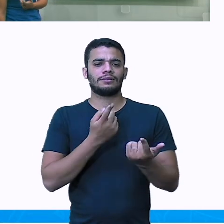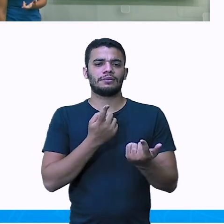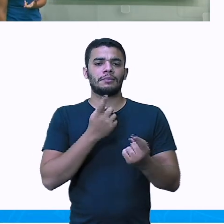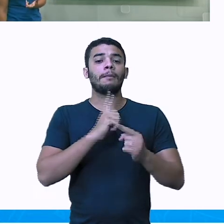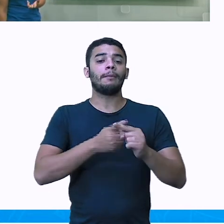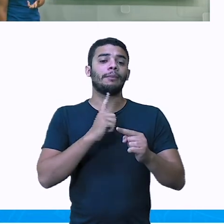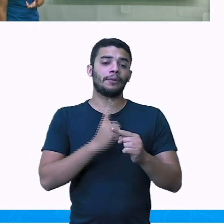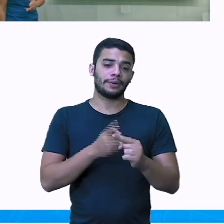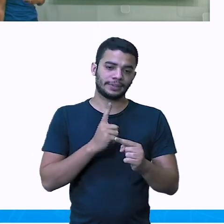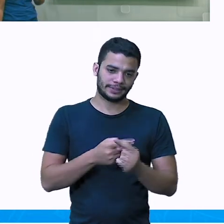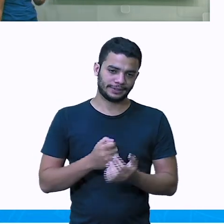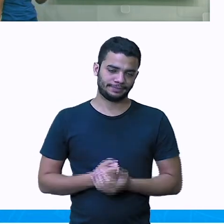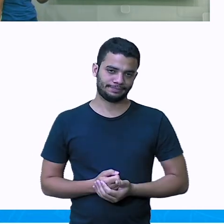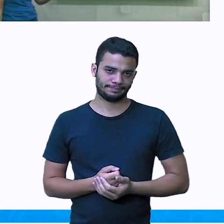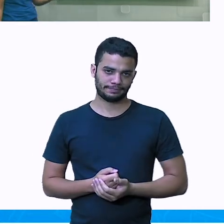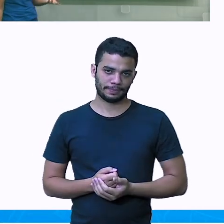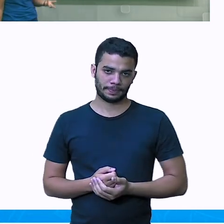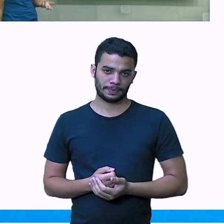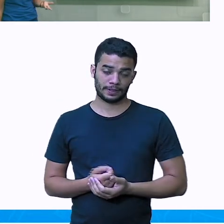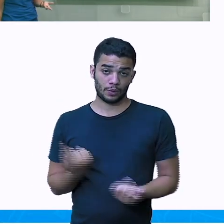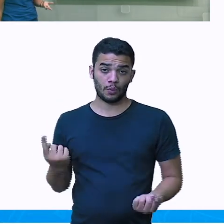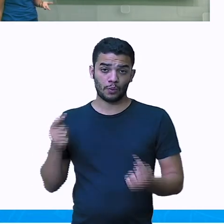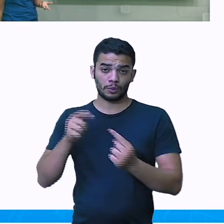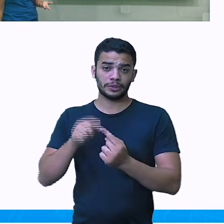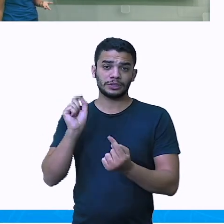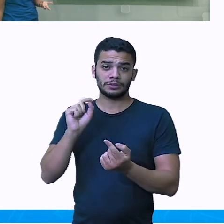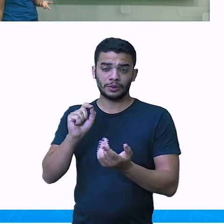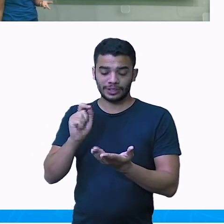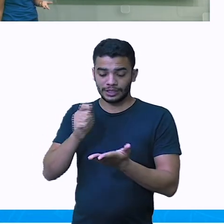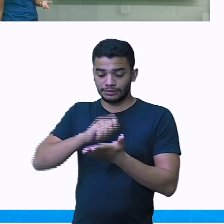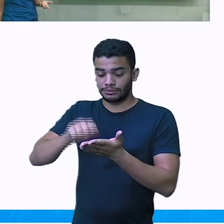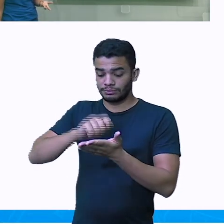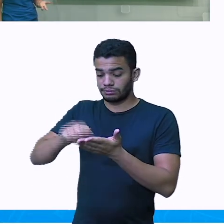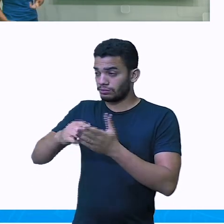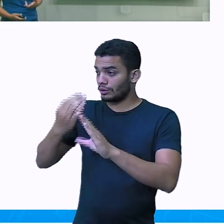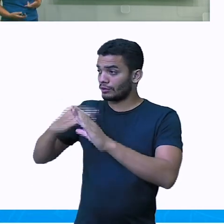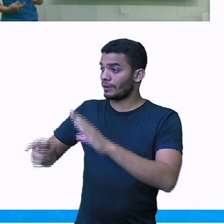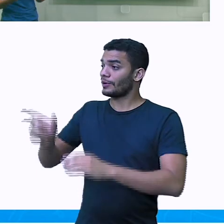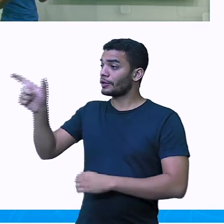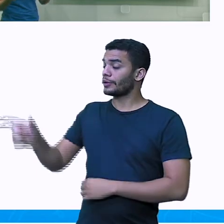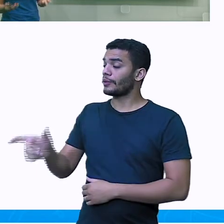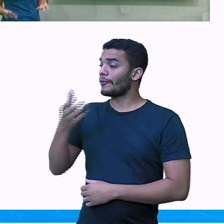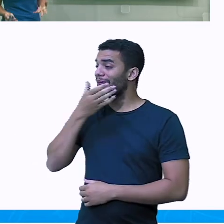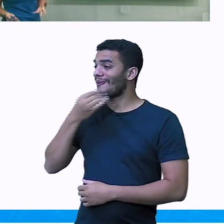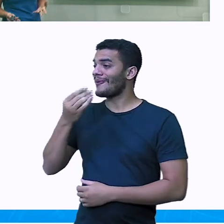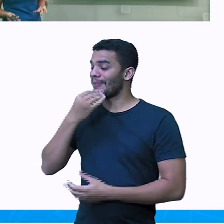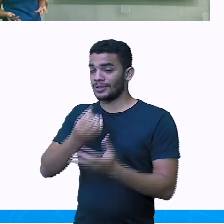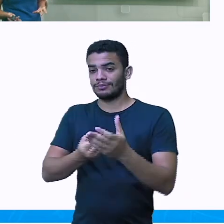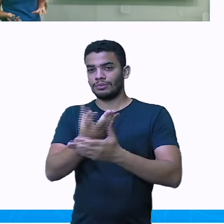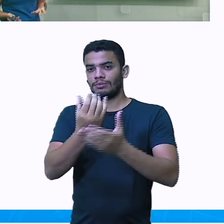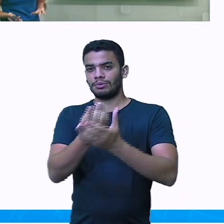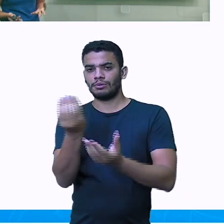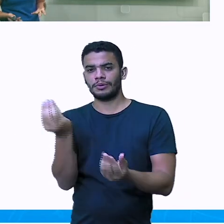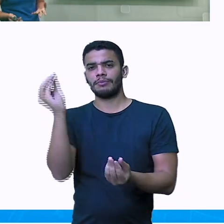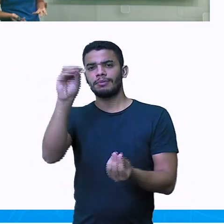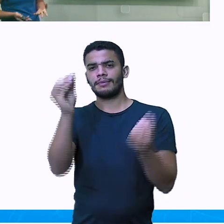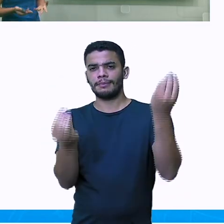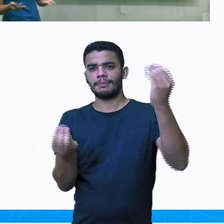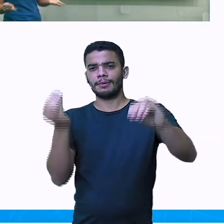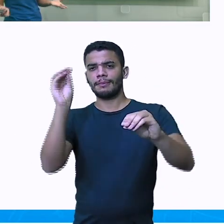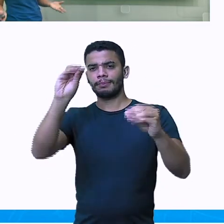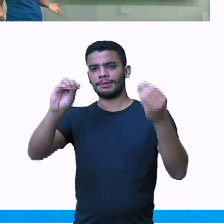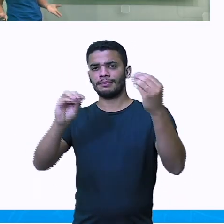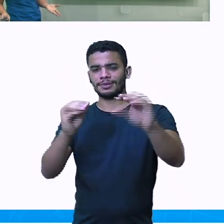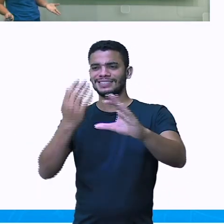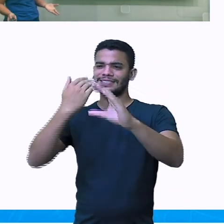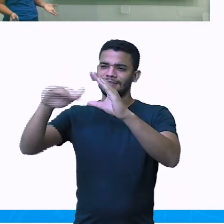Ele escreve para que o editor publique as suas histórias, não é mesmo? Ele quer que o editor publique as suas histórias